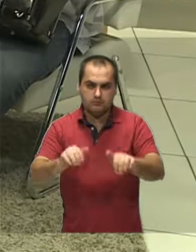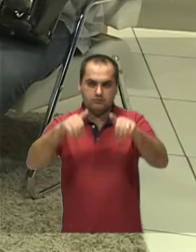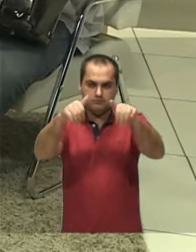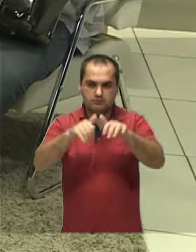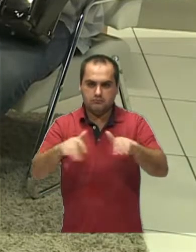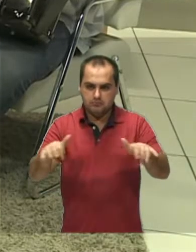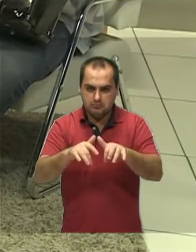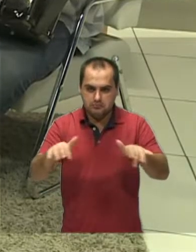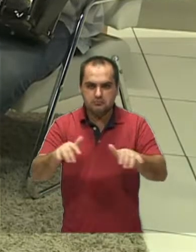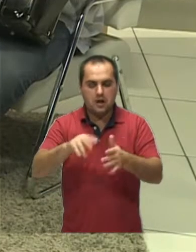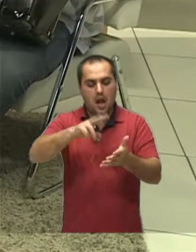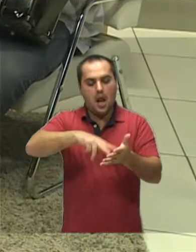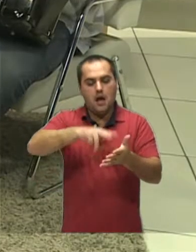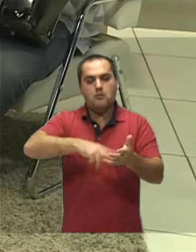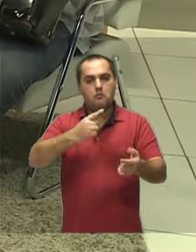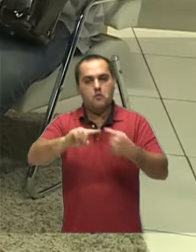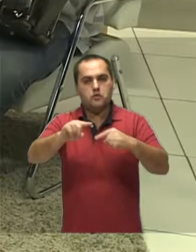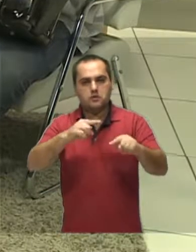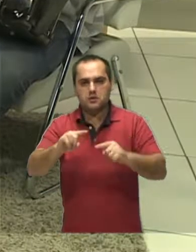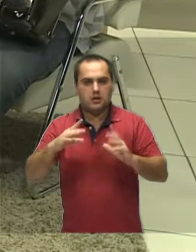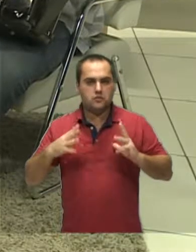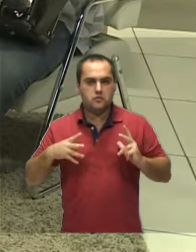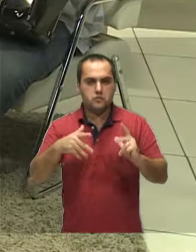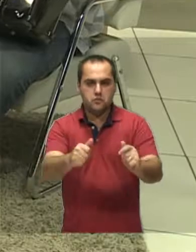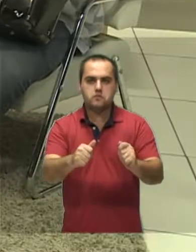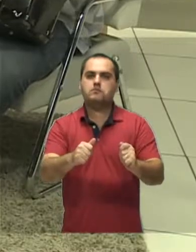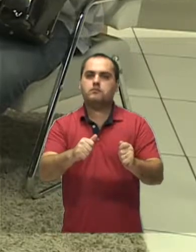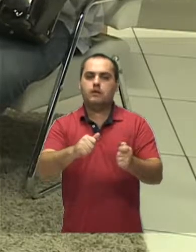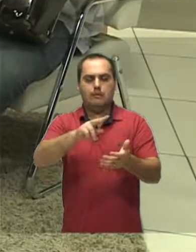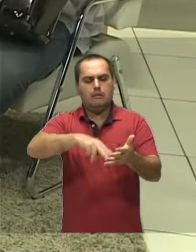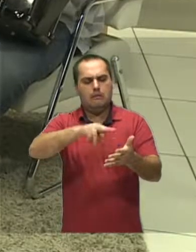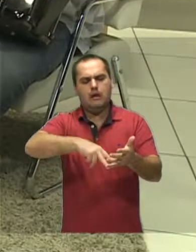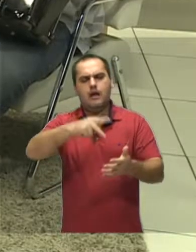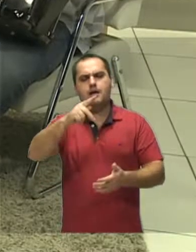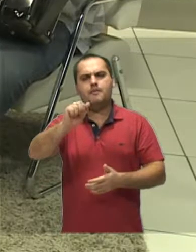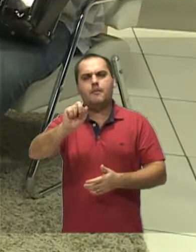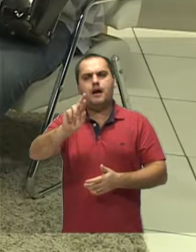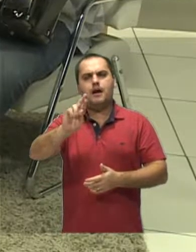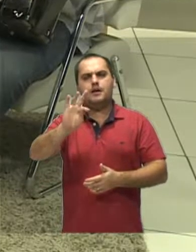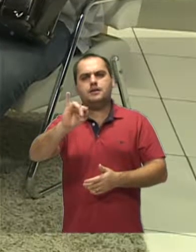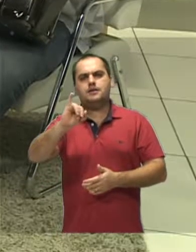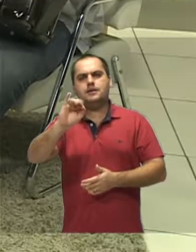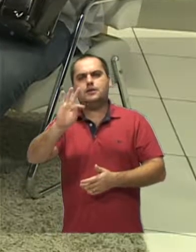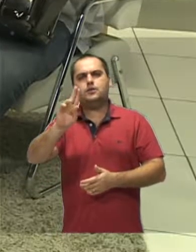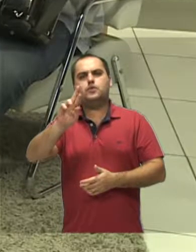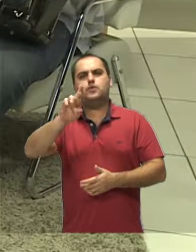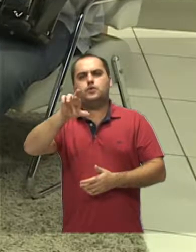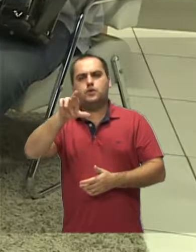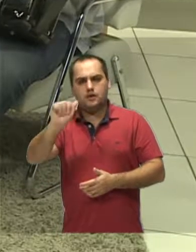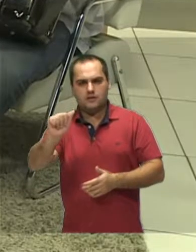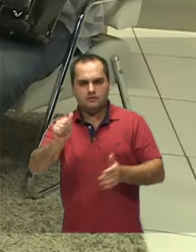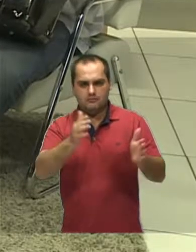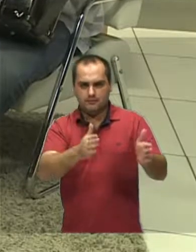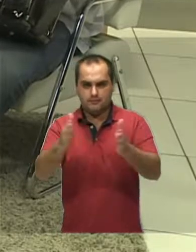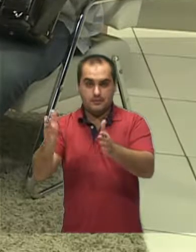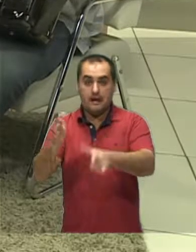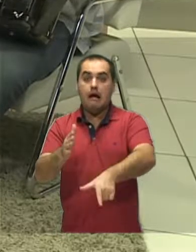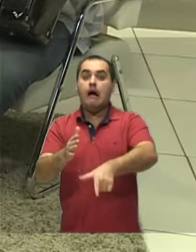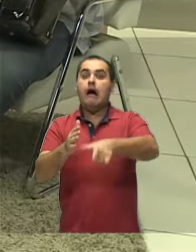partitura. Se não me engano, eu aprendi a ler partitura antes mesmo da leitura formal do ABC,